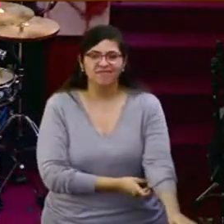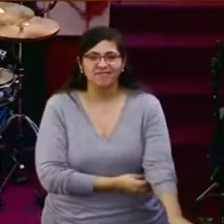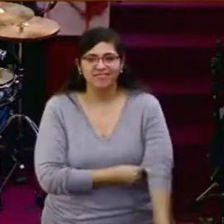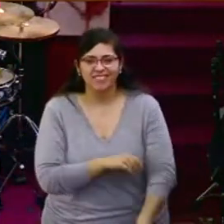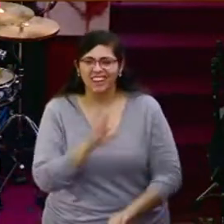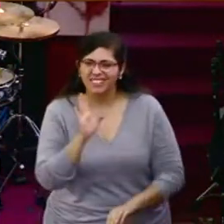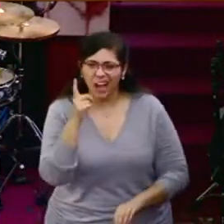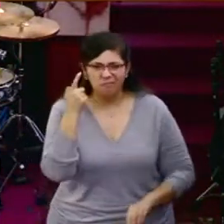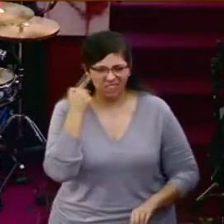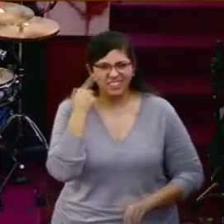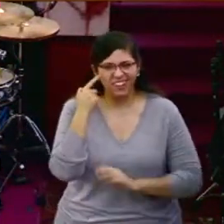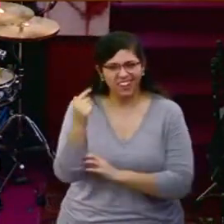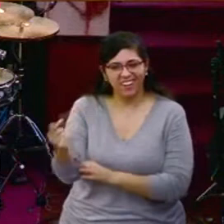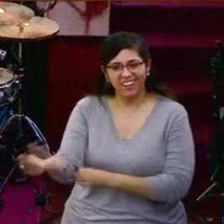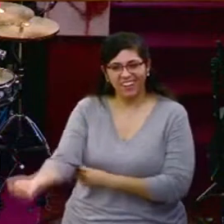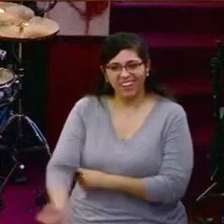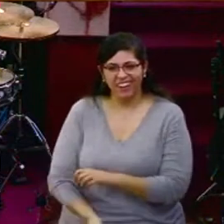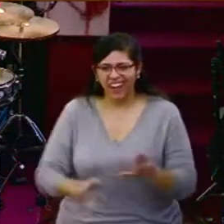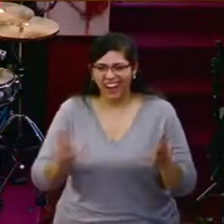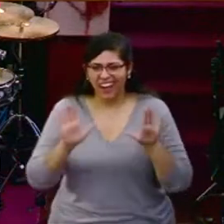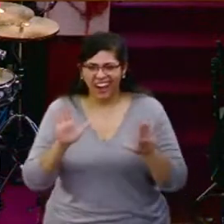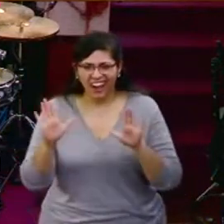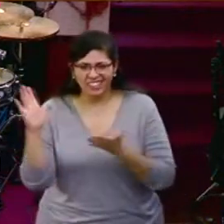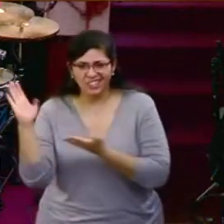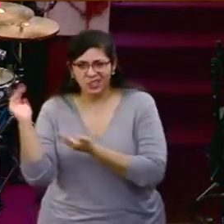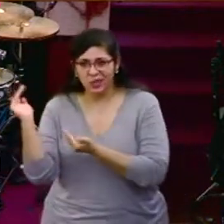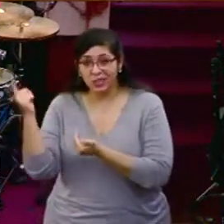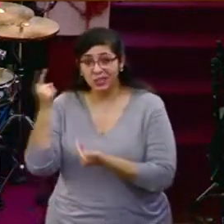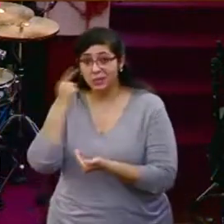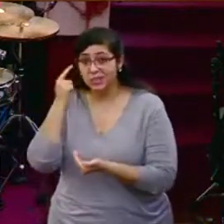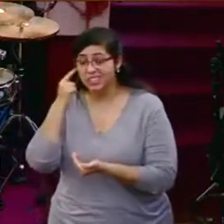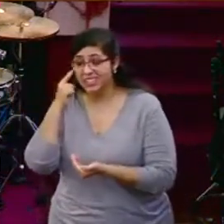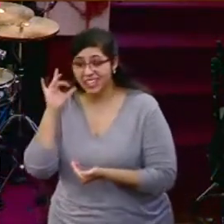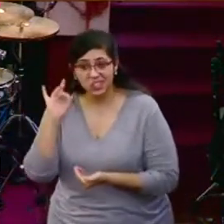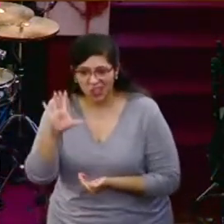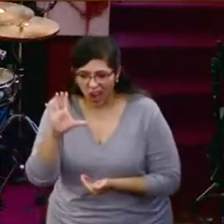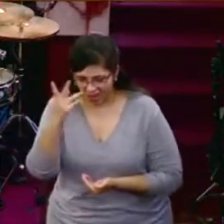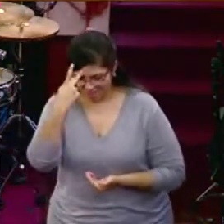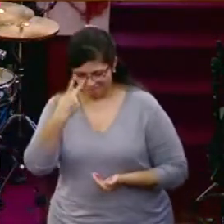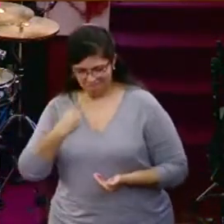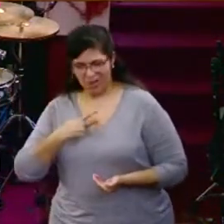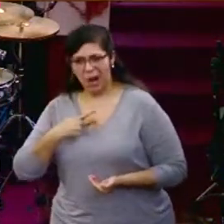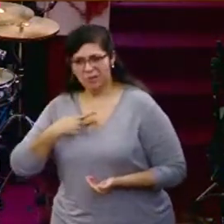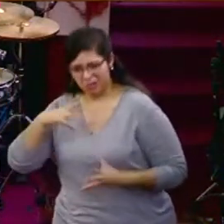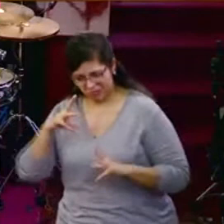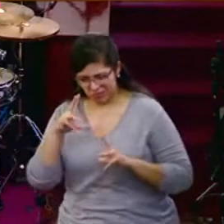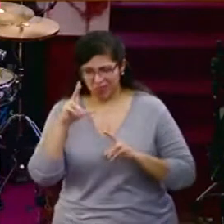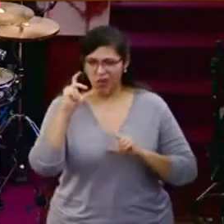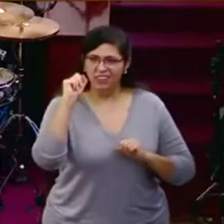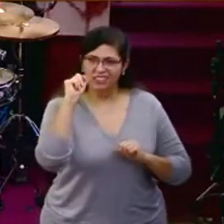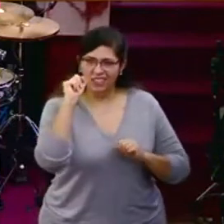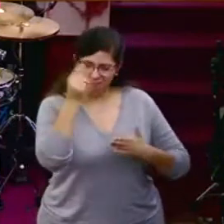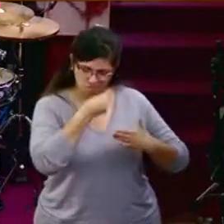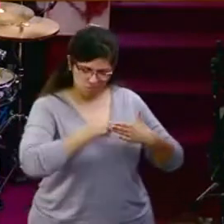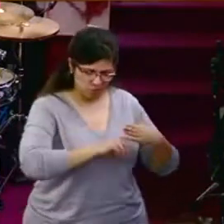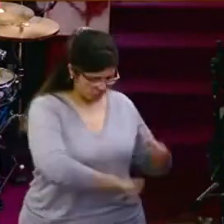já pensou que nós passamos nossa juventude talvez inteira pensando que o homem pode ter força se ele quiser talvez se ele